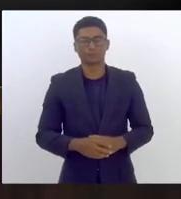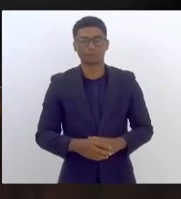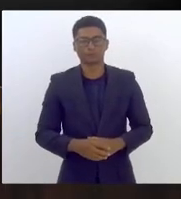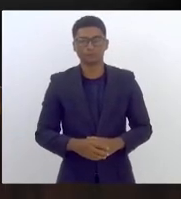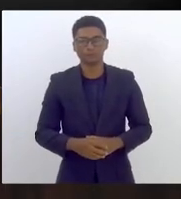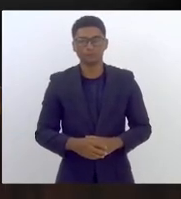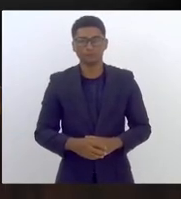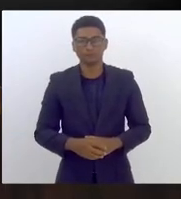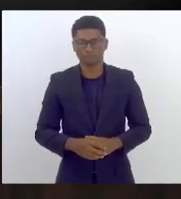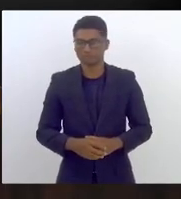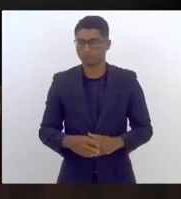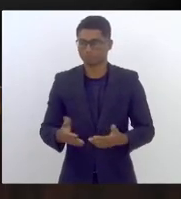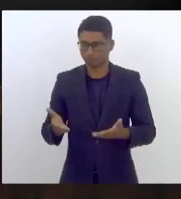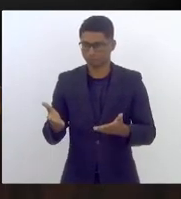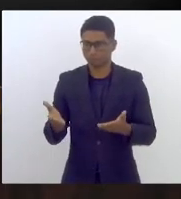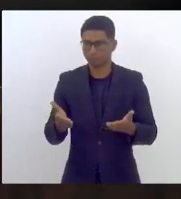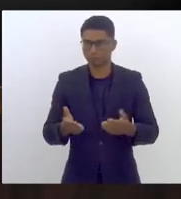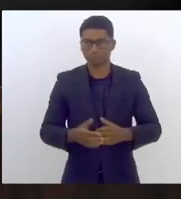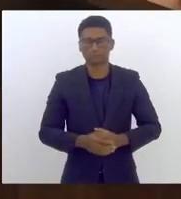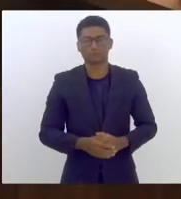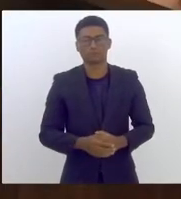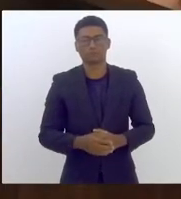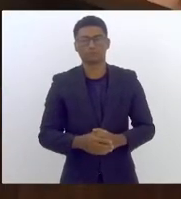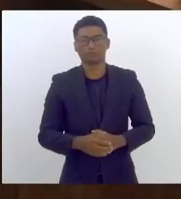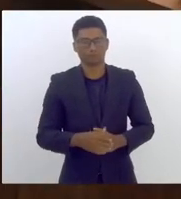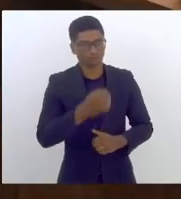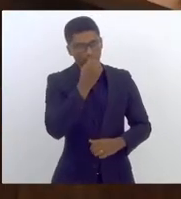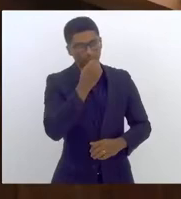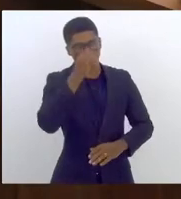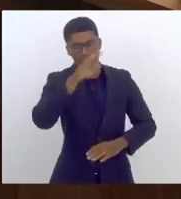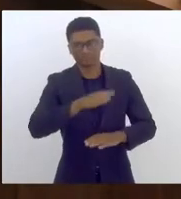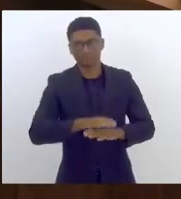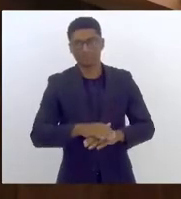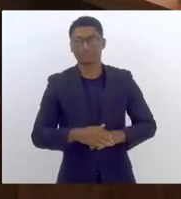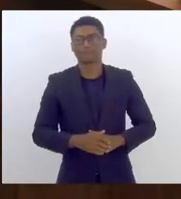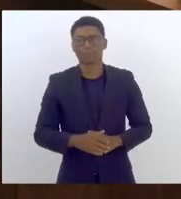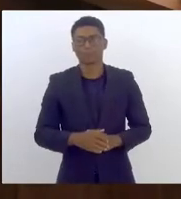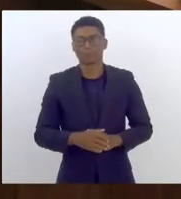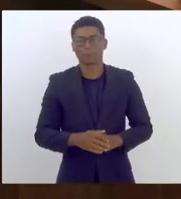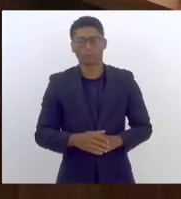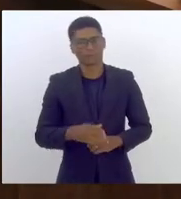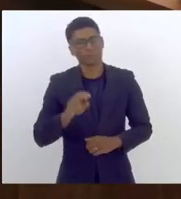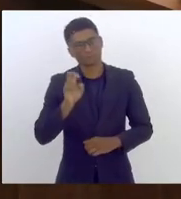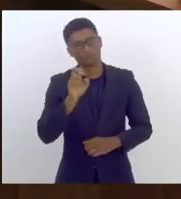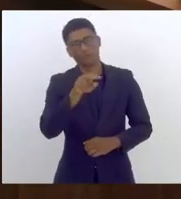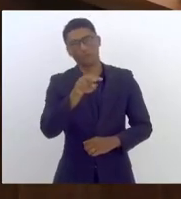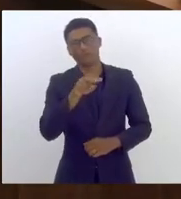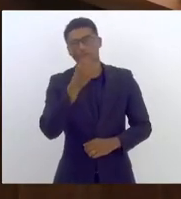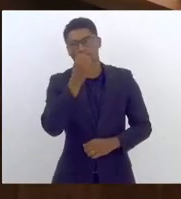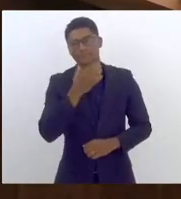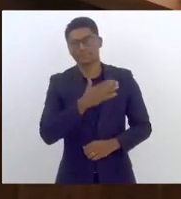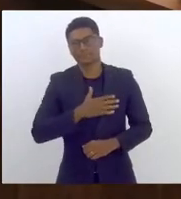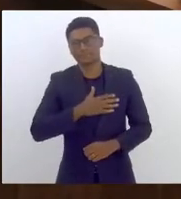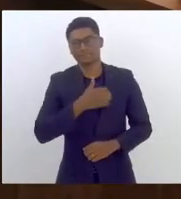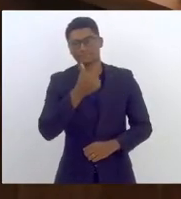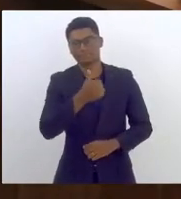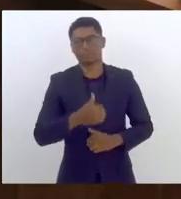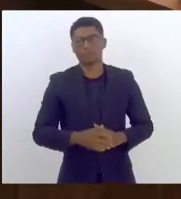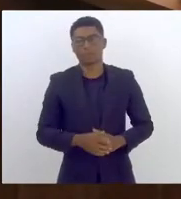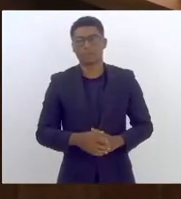sim Deputado Boa tarde primeiro prazer lhe ver é